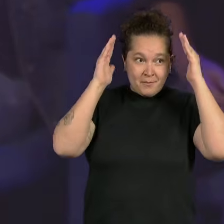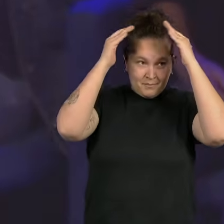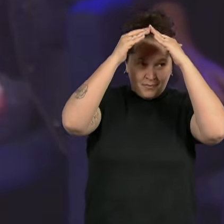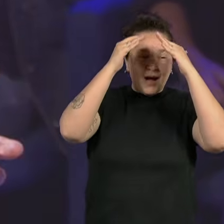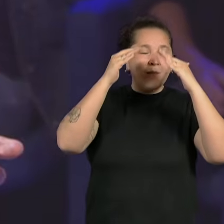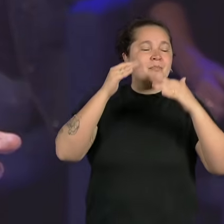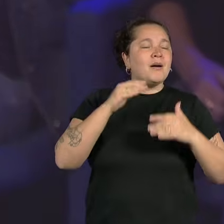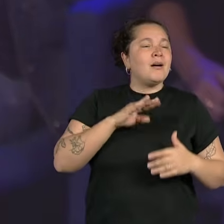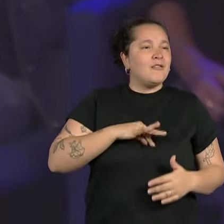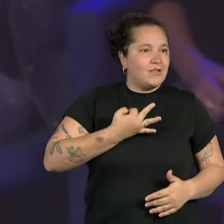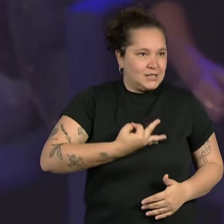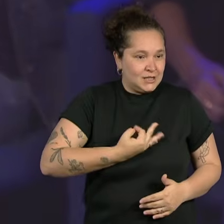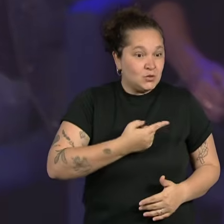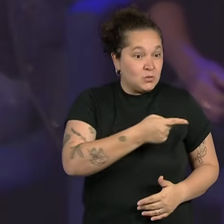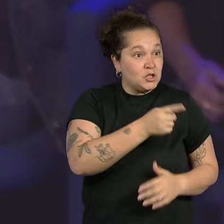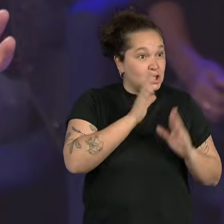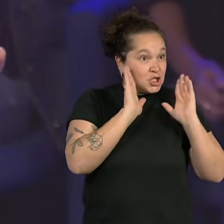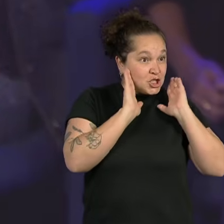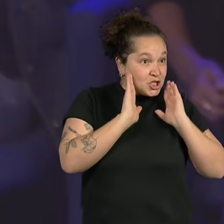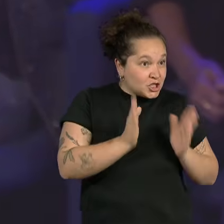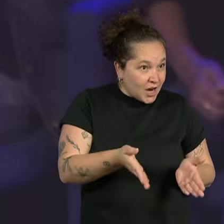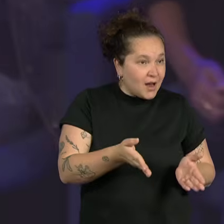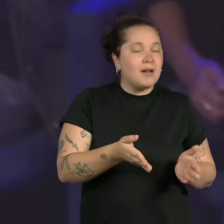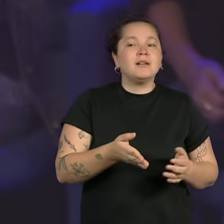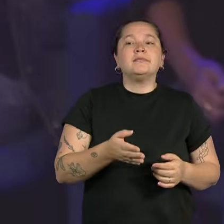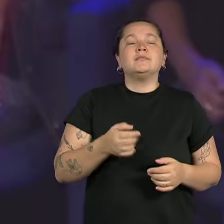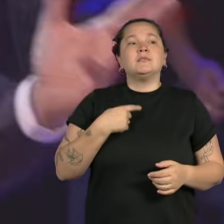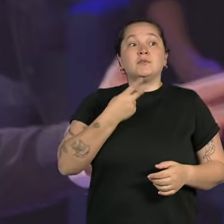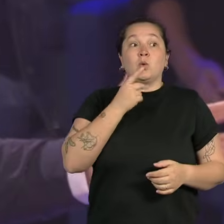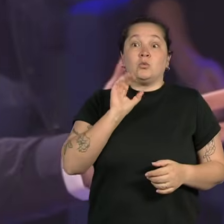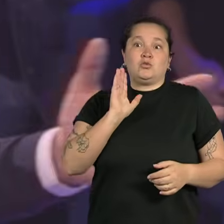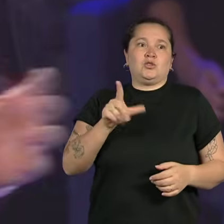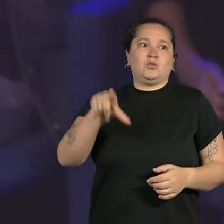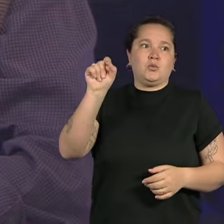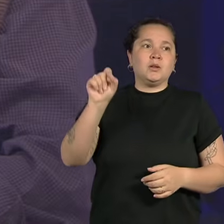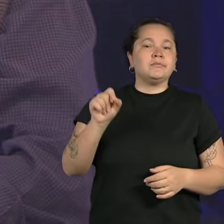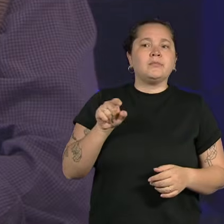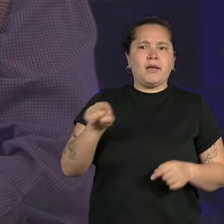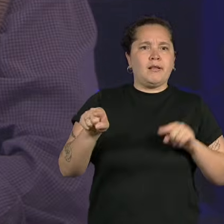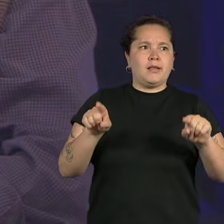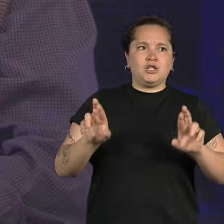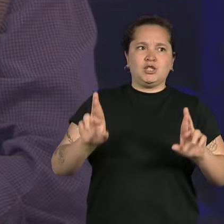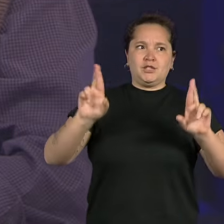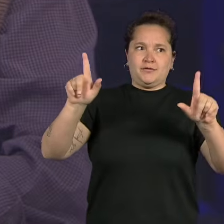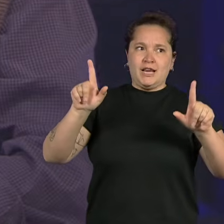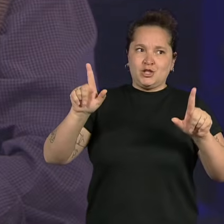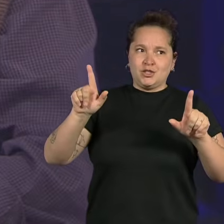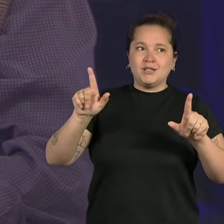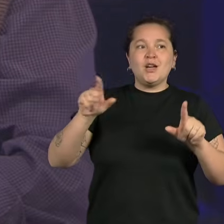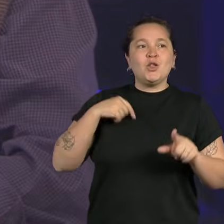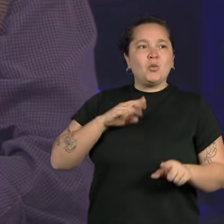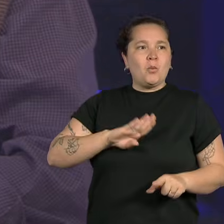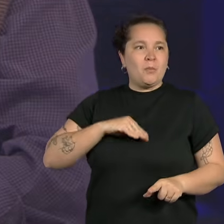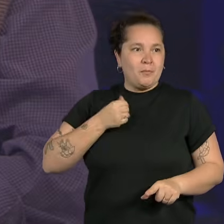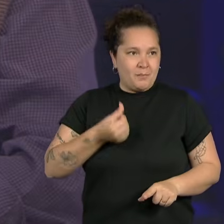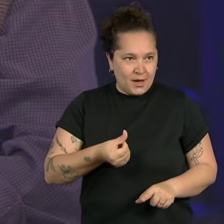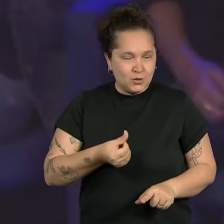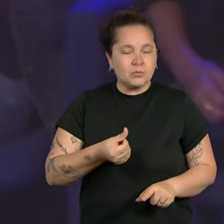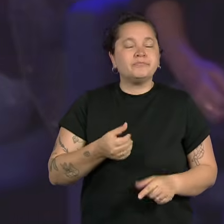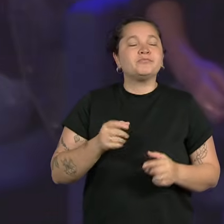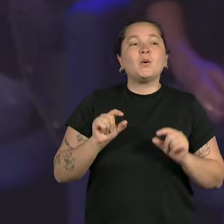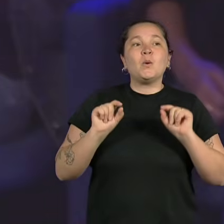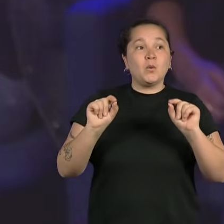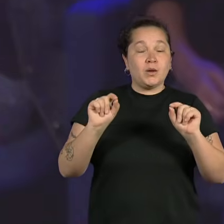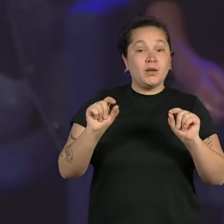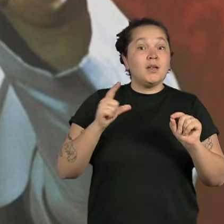vezes, ao contrário do que, né, a imprensa queria dizer, o Francisco é completamente diferente do Bento, né? E aí, uma das vezes, foi quando teve